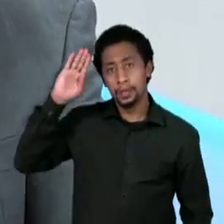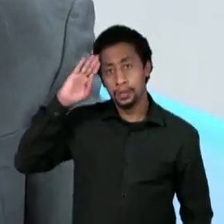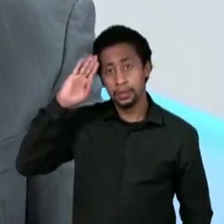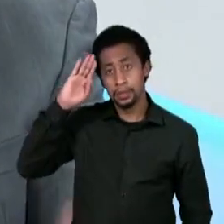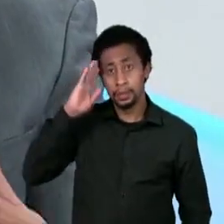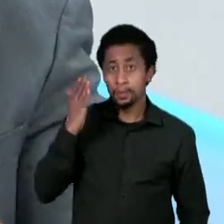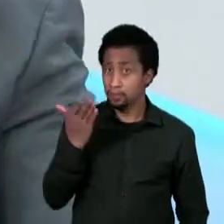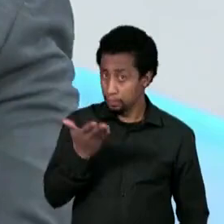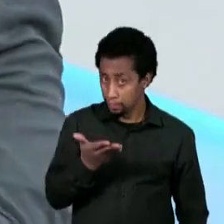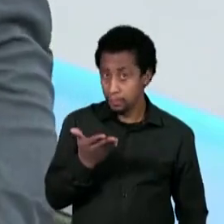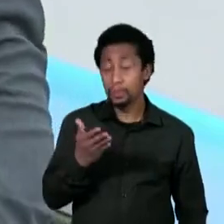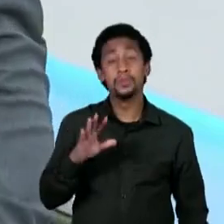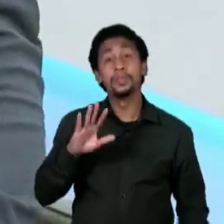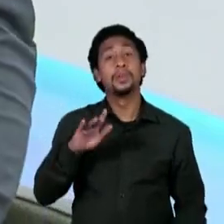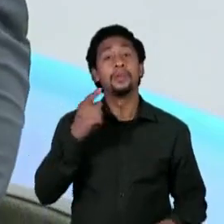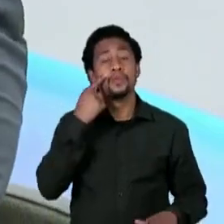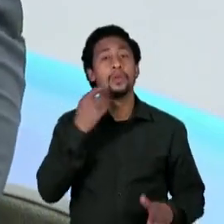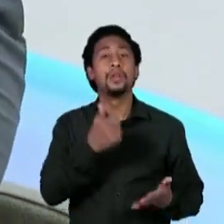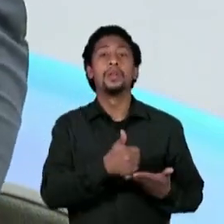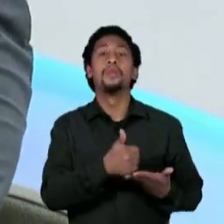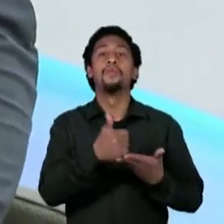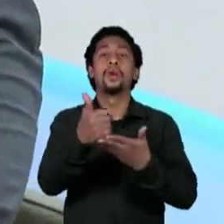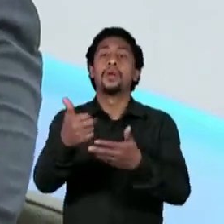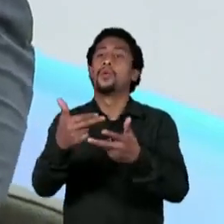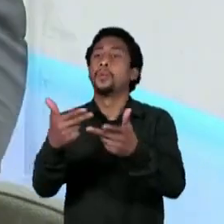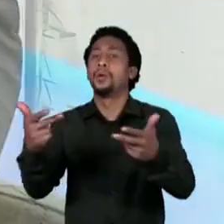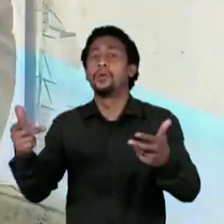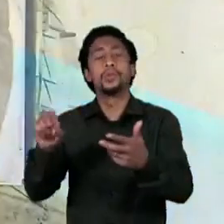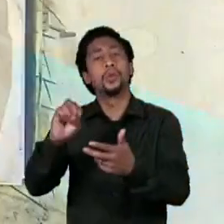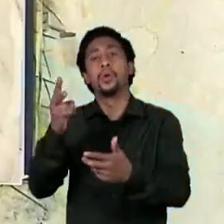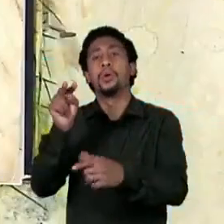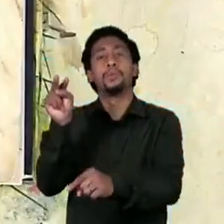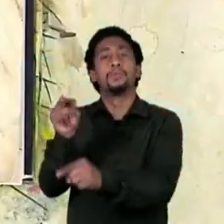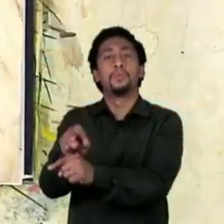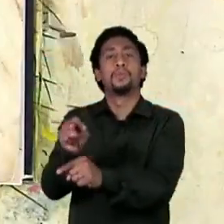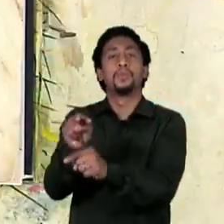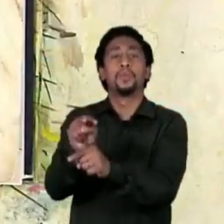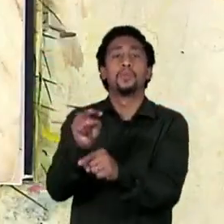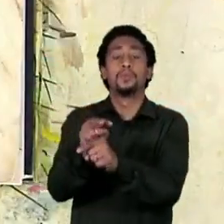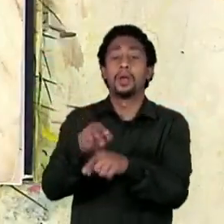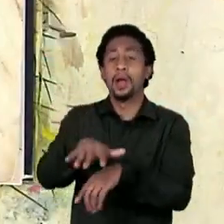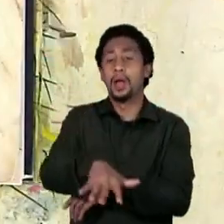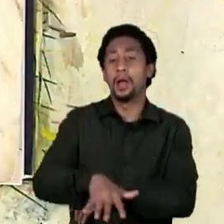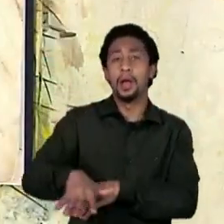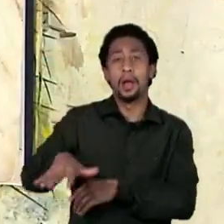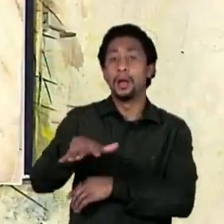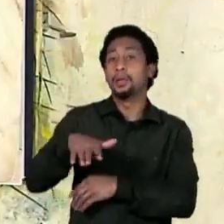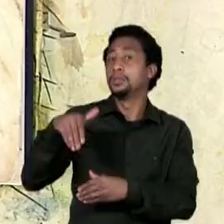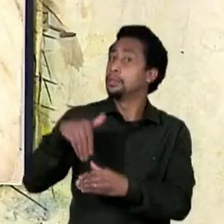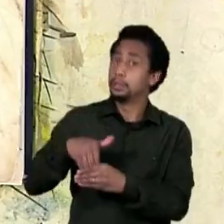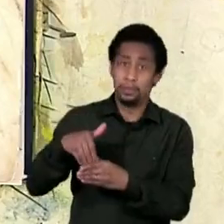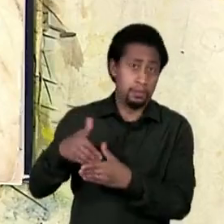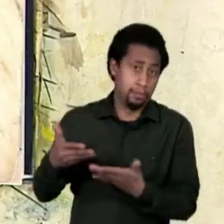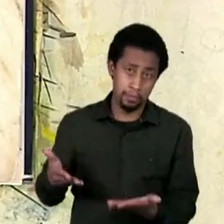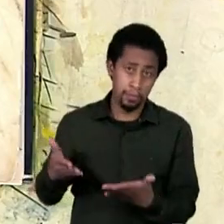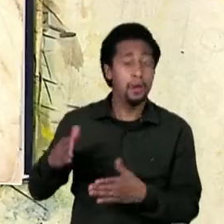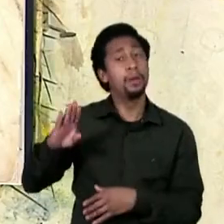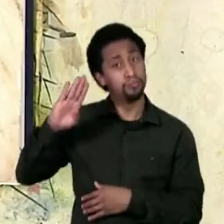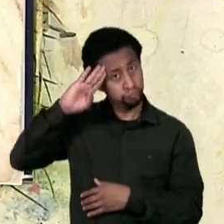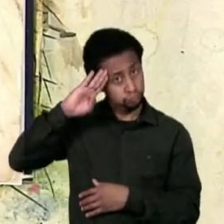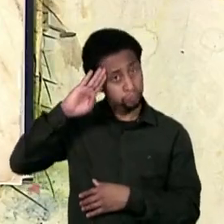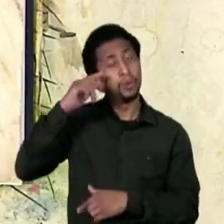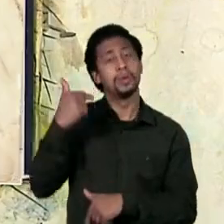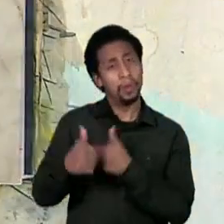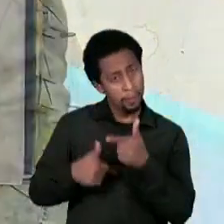exemplo para locais inóspitos ou mesmo garantindo a segurança de determinadas zonas eleitorais estão as forças armadas já